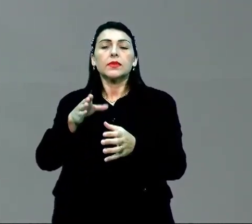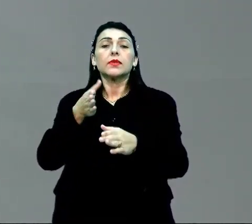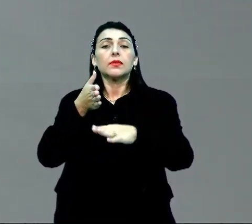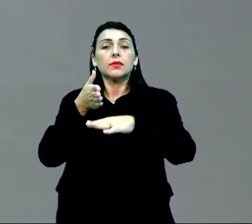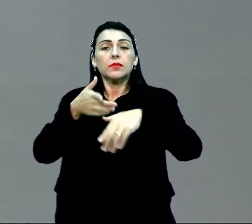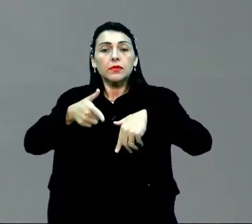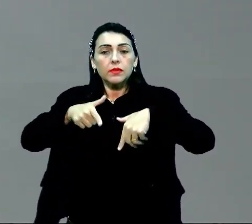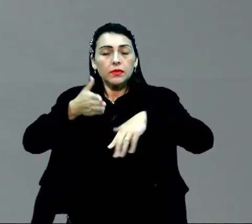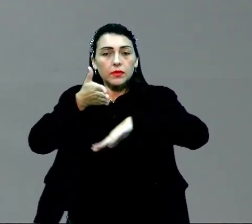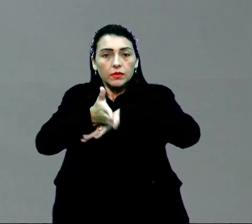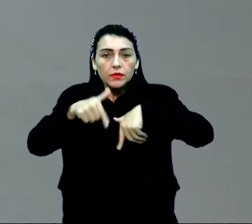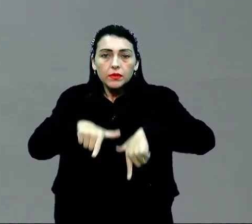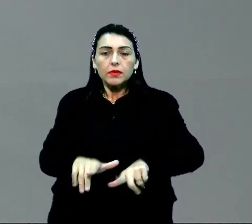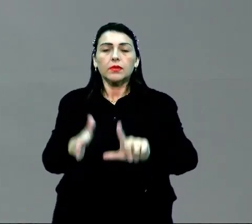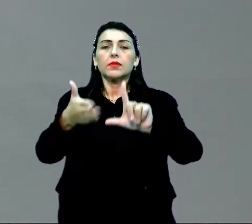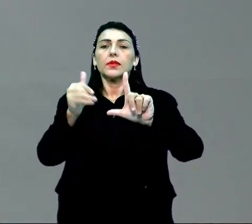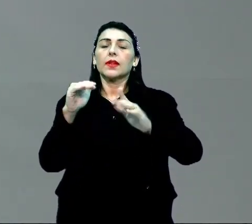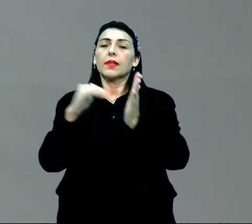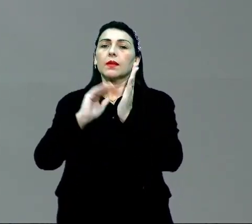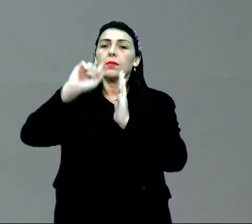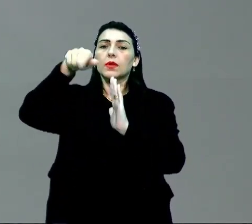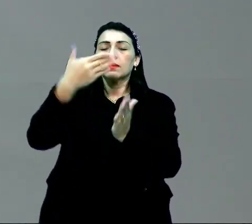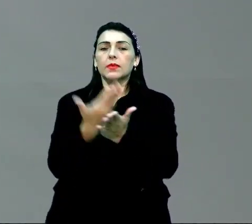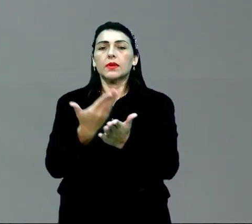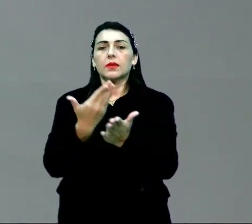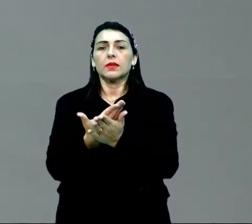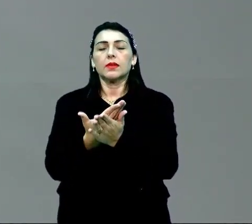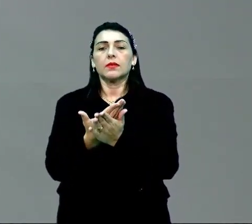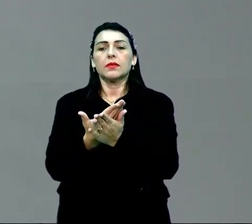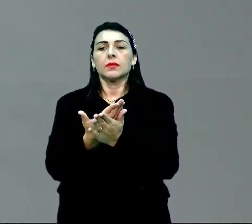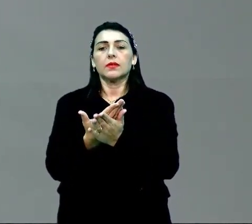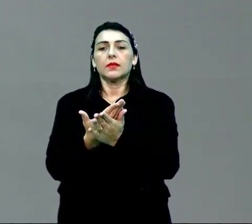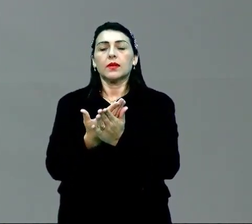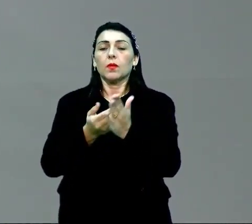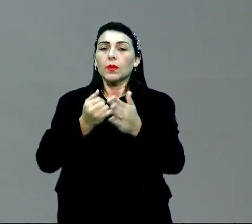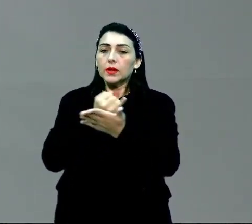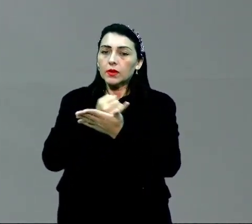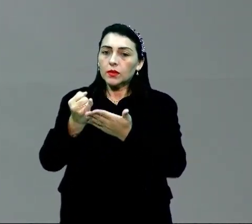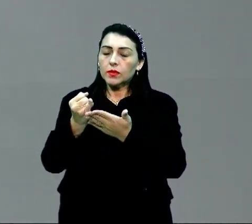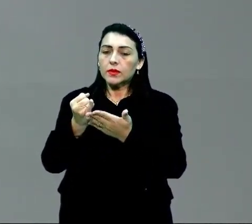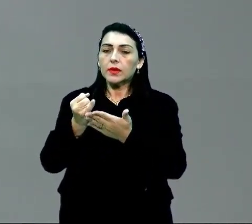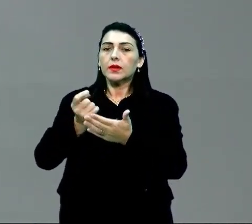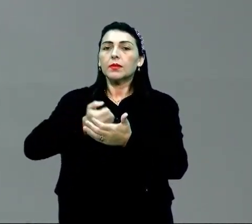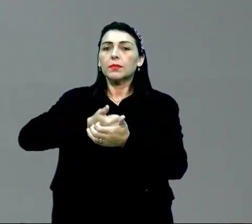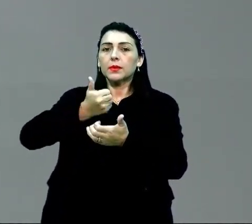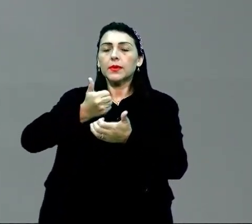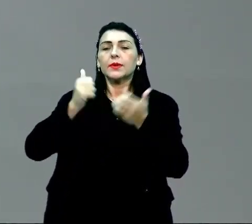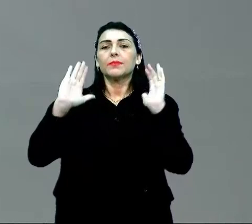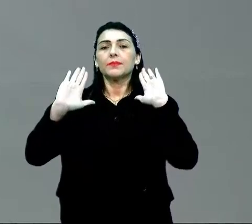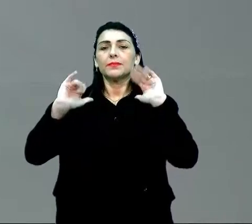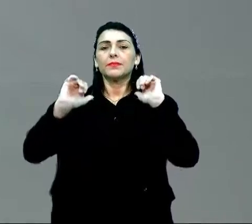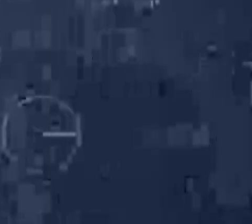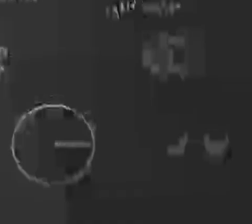acesse a nossa plataforma e até a nossa próxima aula com a introdução, na primeira parte.